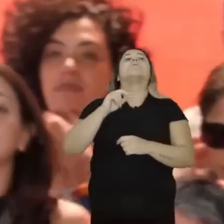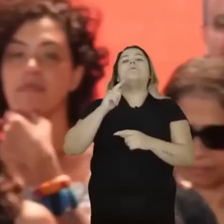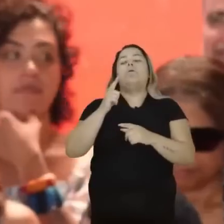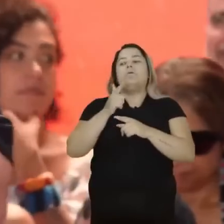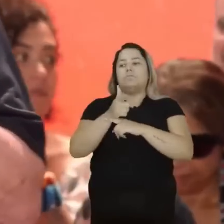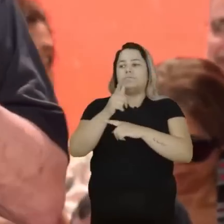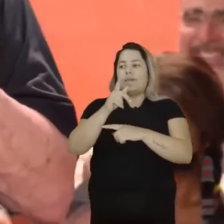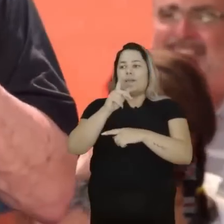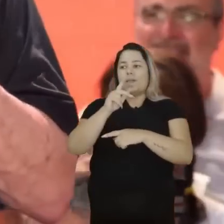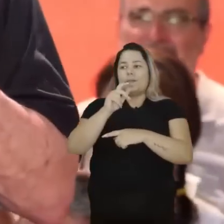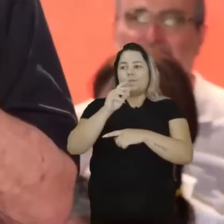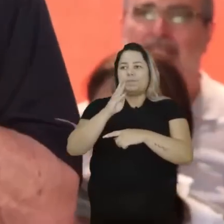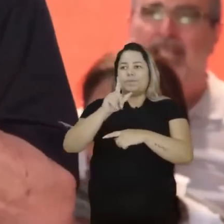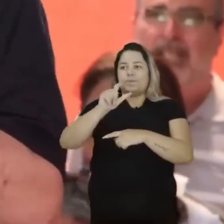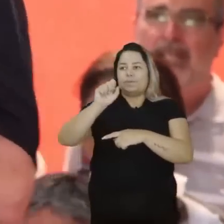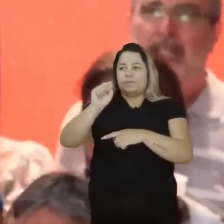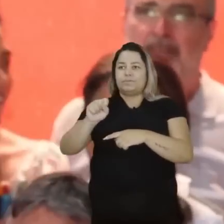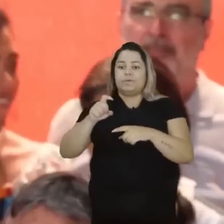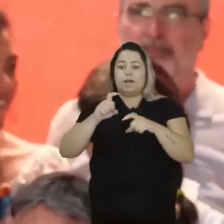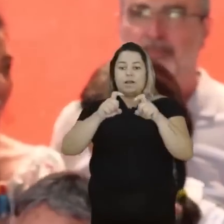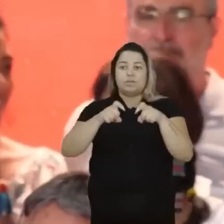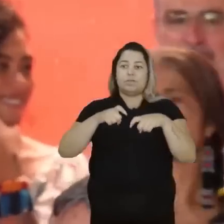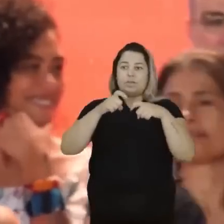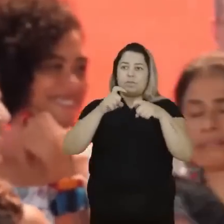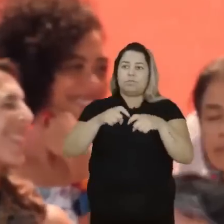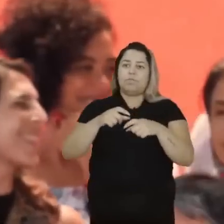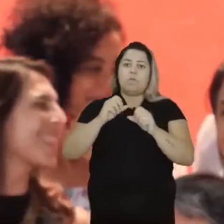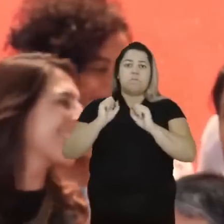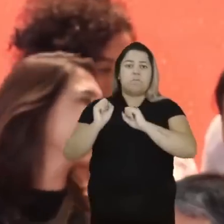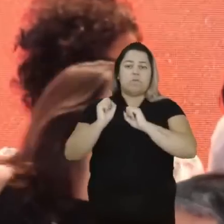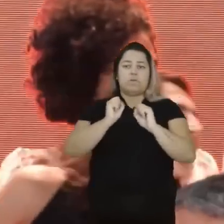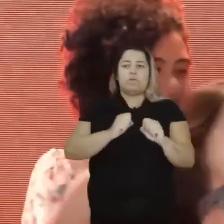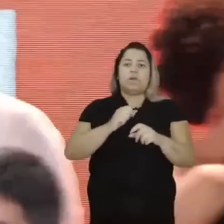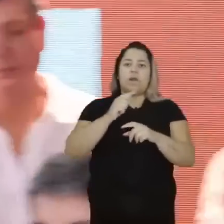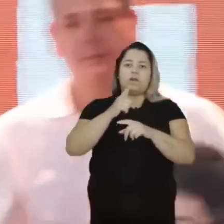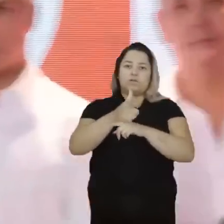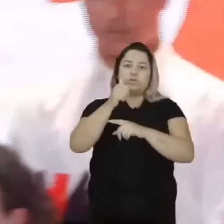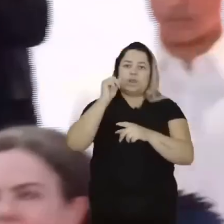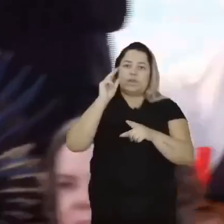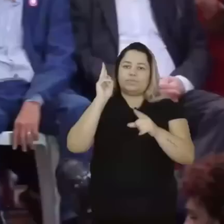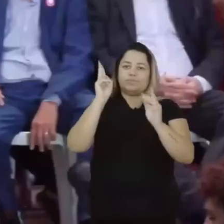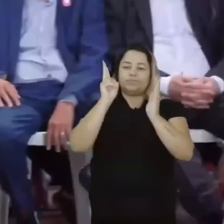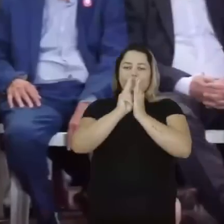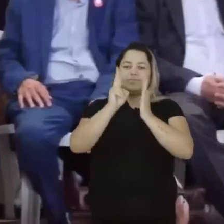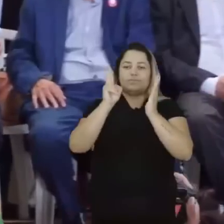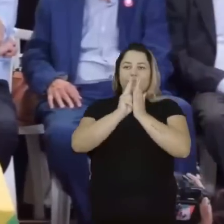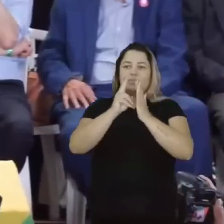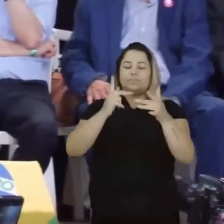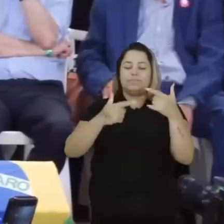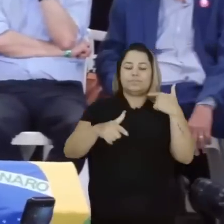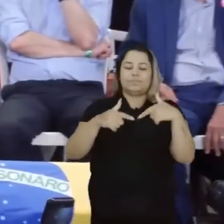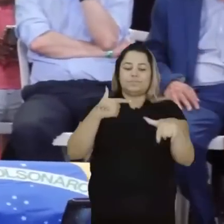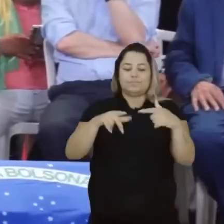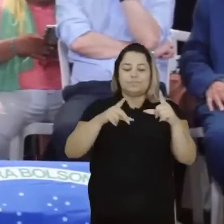balas para que fazendeiros possam atirar em índios ou em trabalhadores